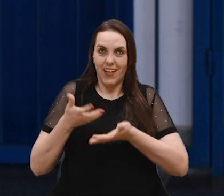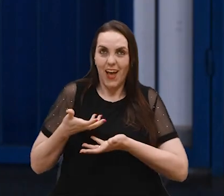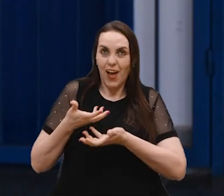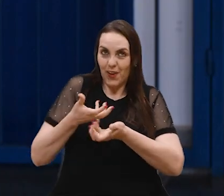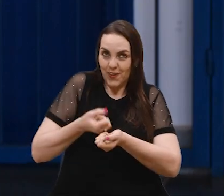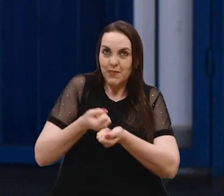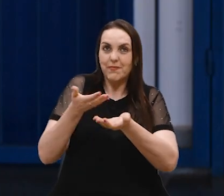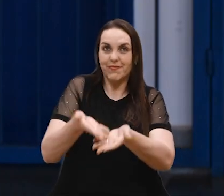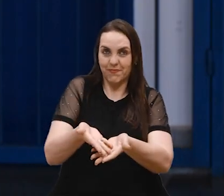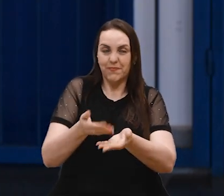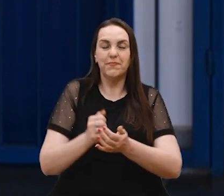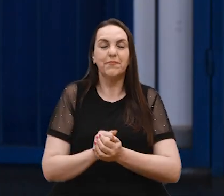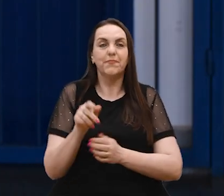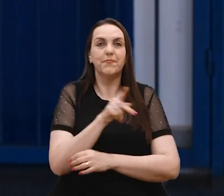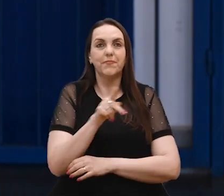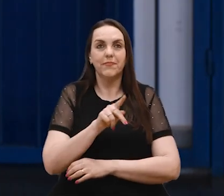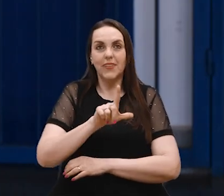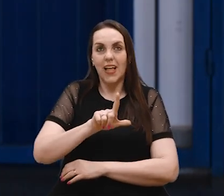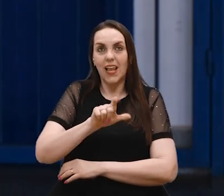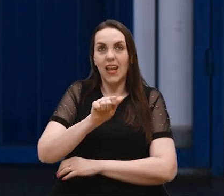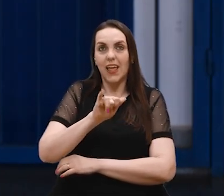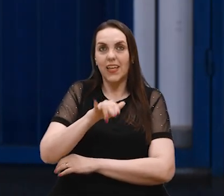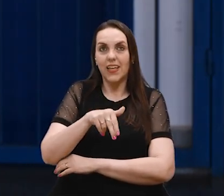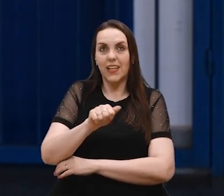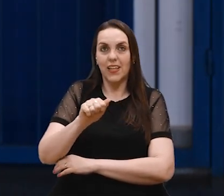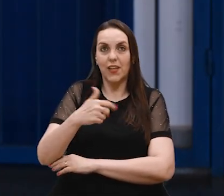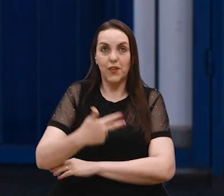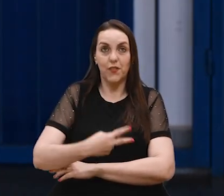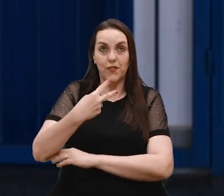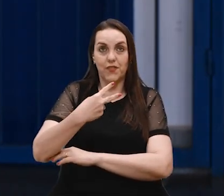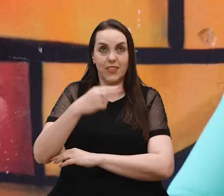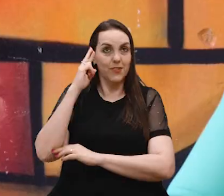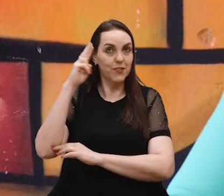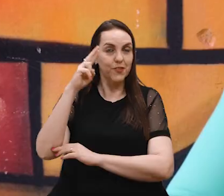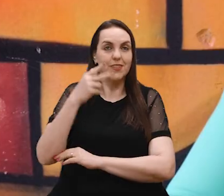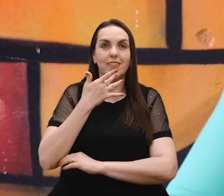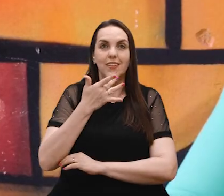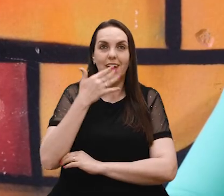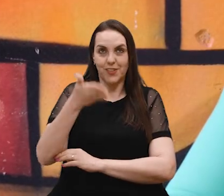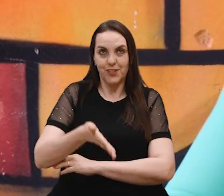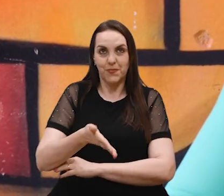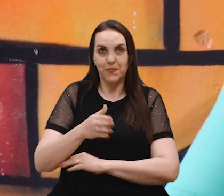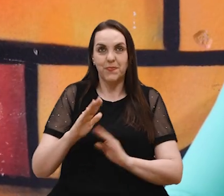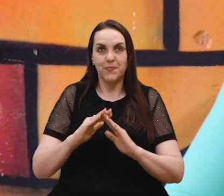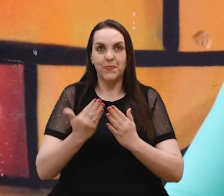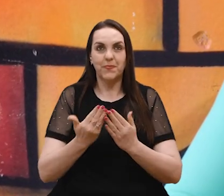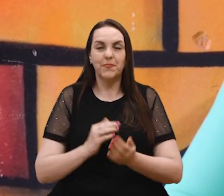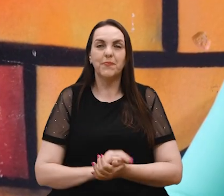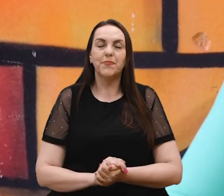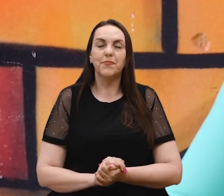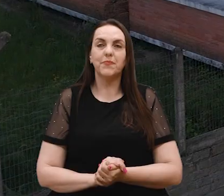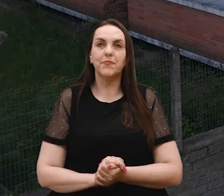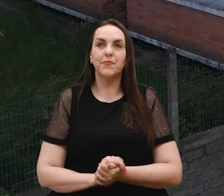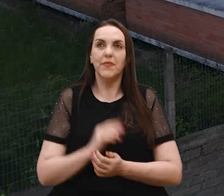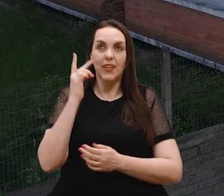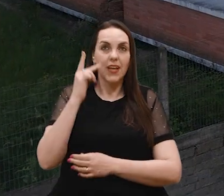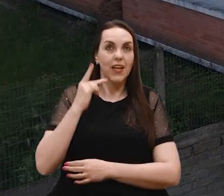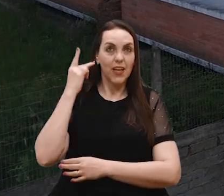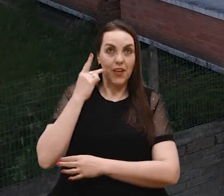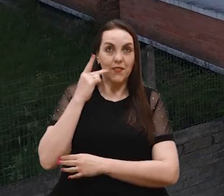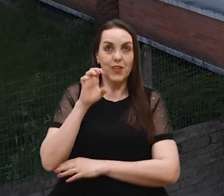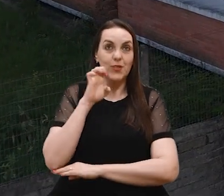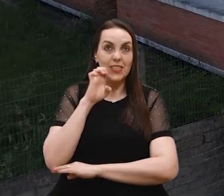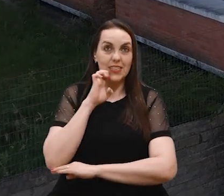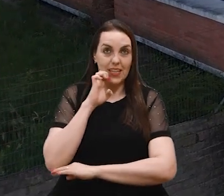anfitriã, a professora Laiana Cardoso, que é vice-diretora da TART, e que a